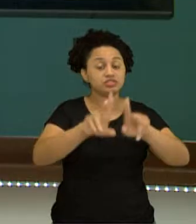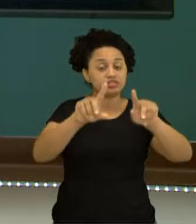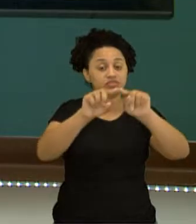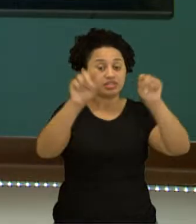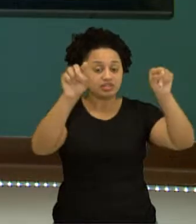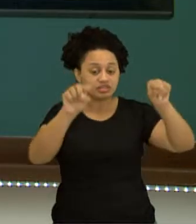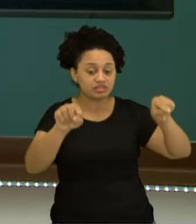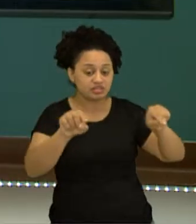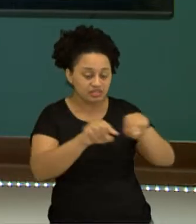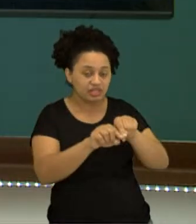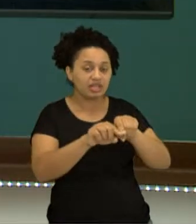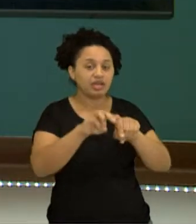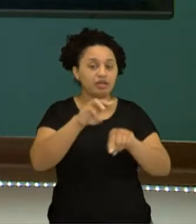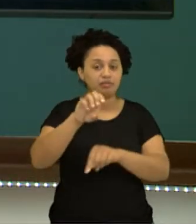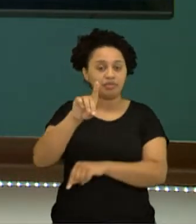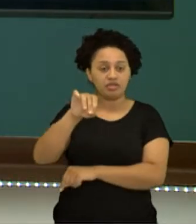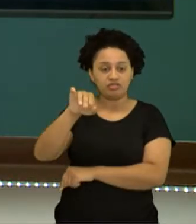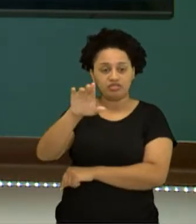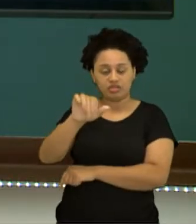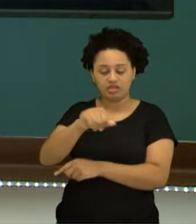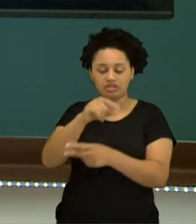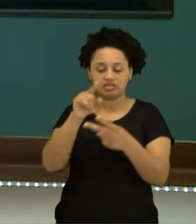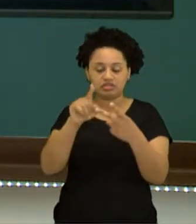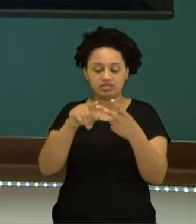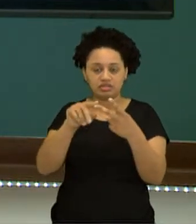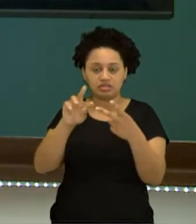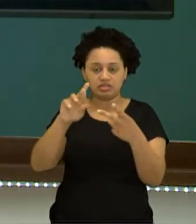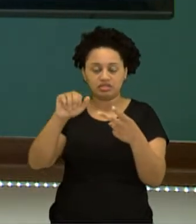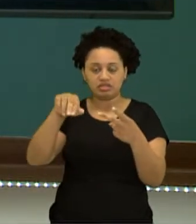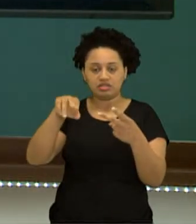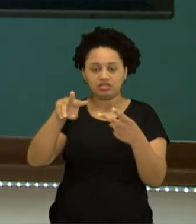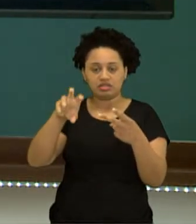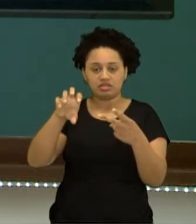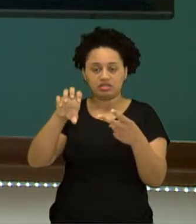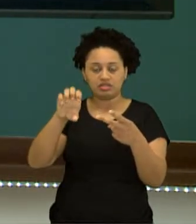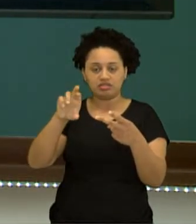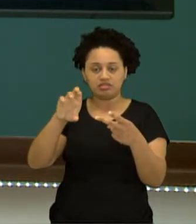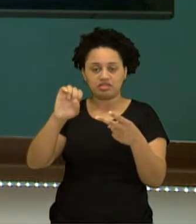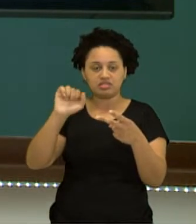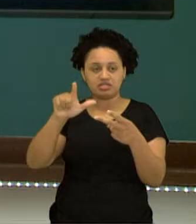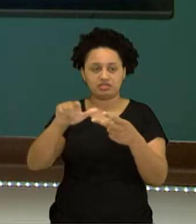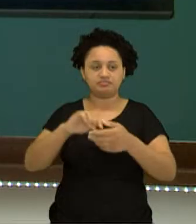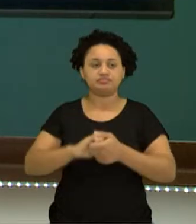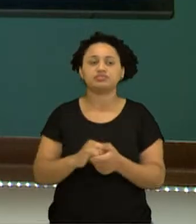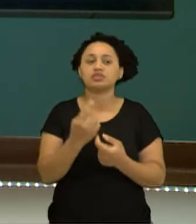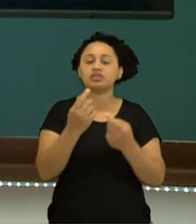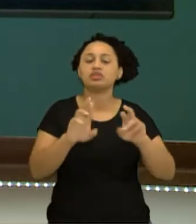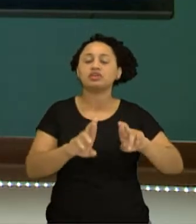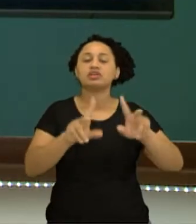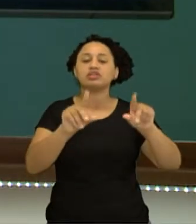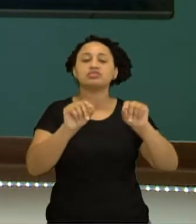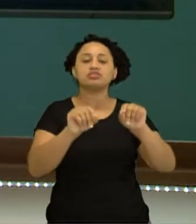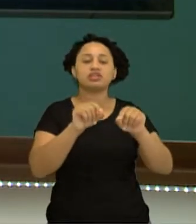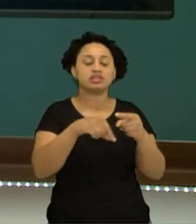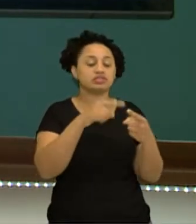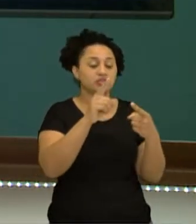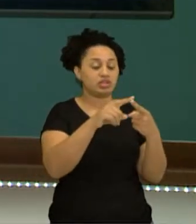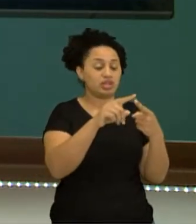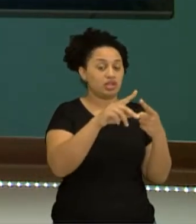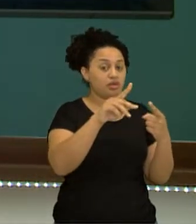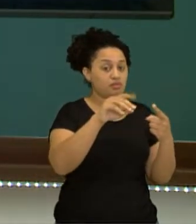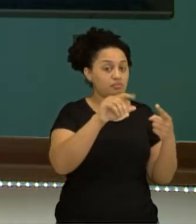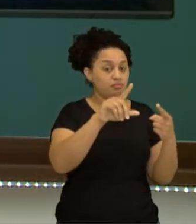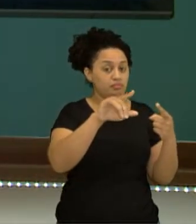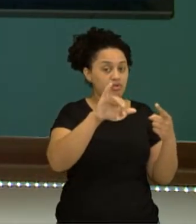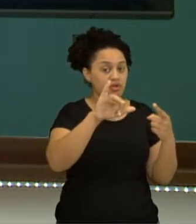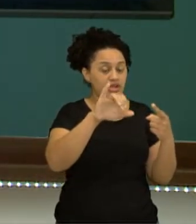da transversal que a gente trabalhou no vídeo anterior. Então, qual é a diferença de poliedros e corpos redondos? É um assunto